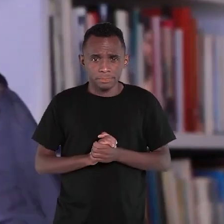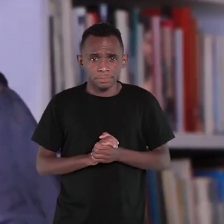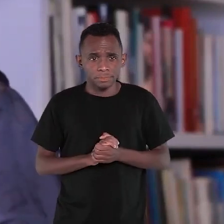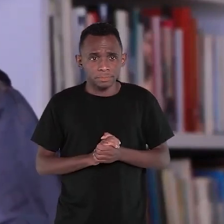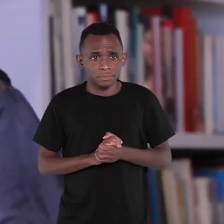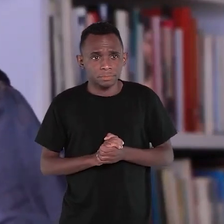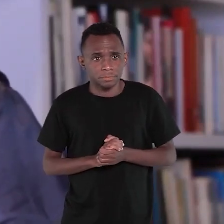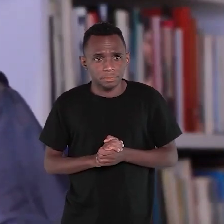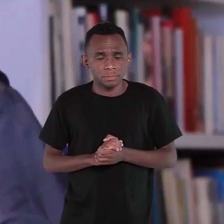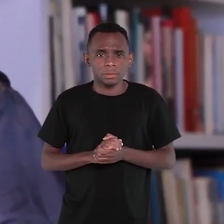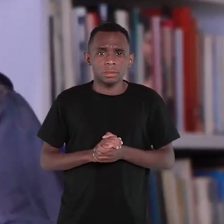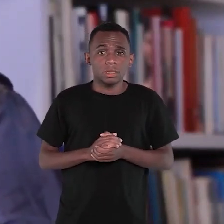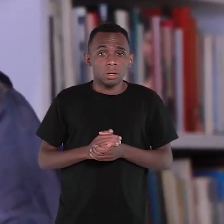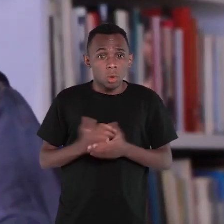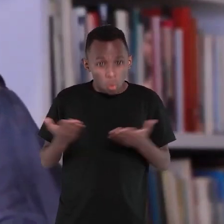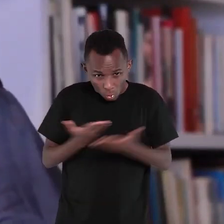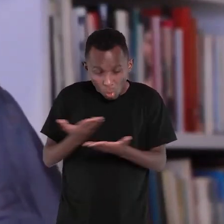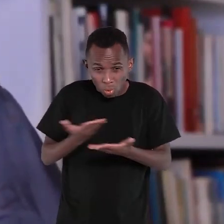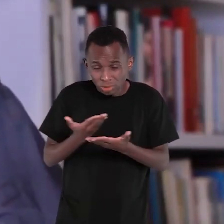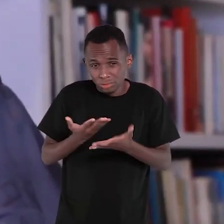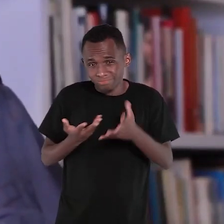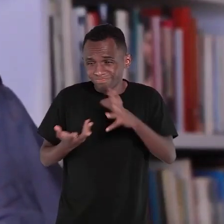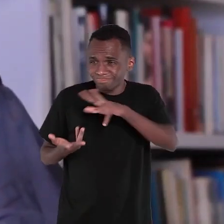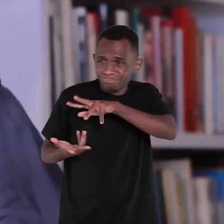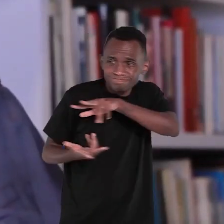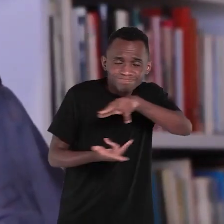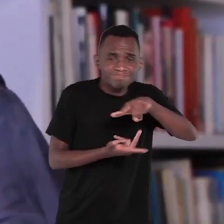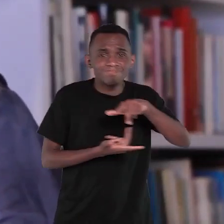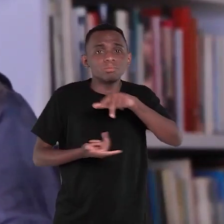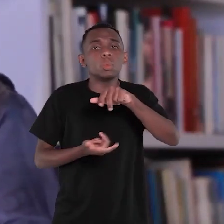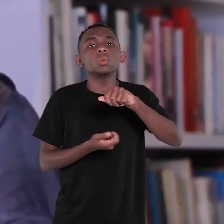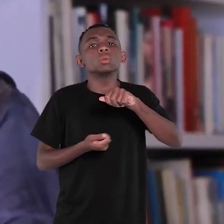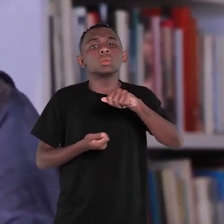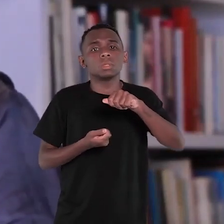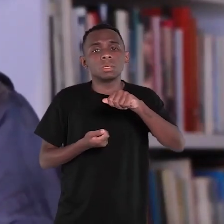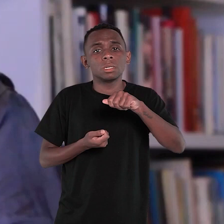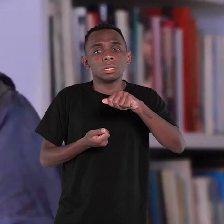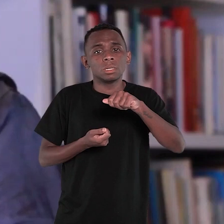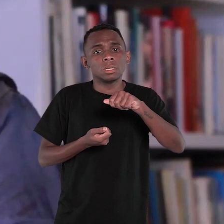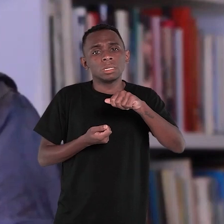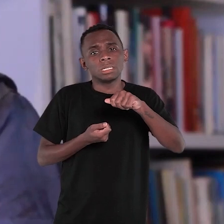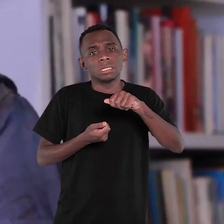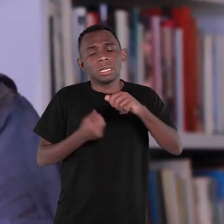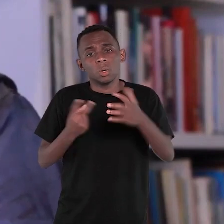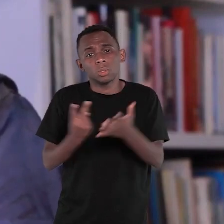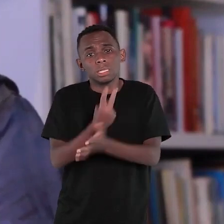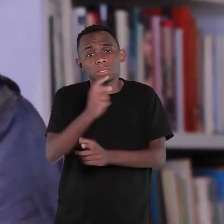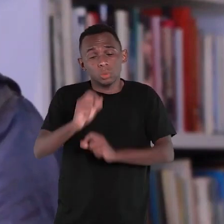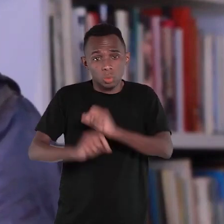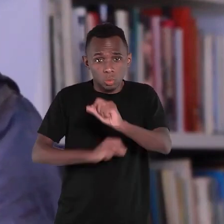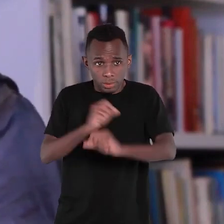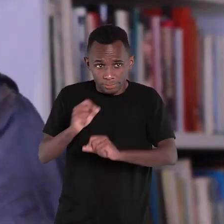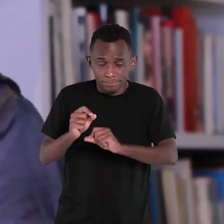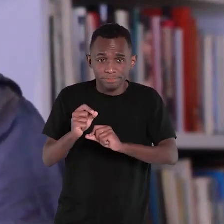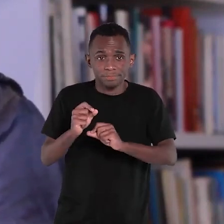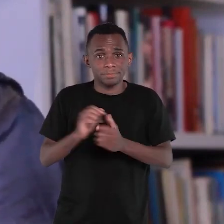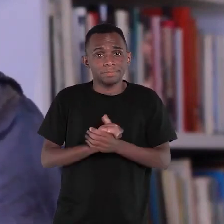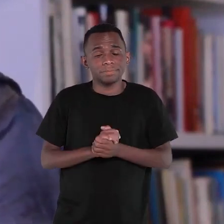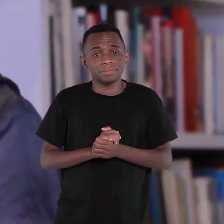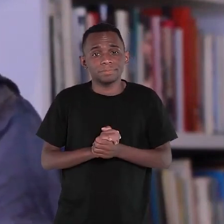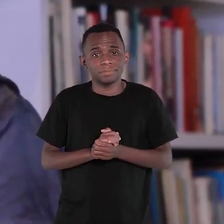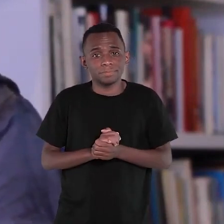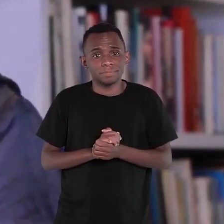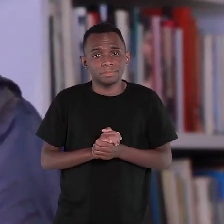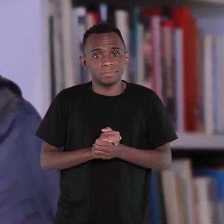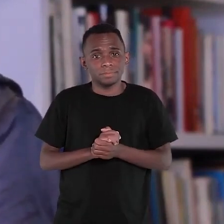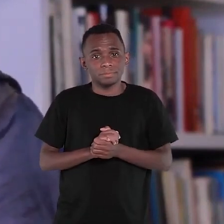conceito. Nós vivemos um mundo extremamente atacado, assediado